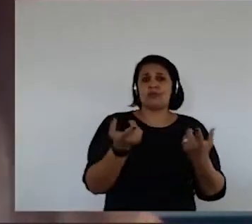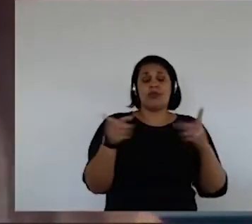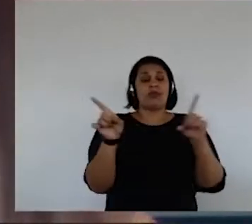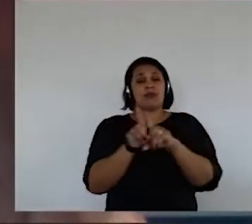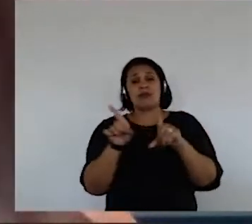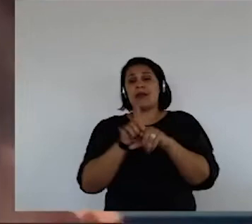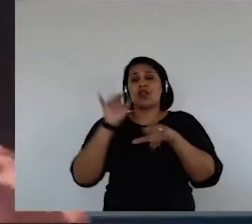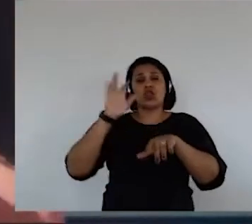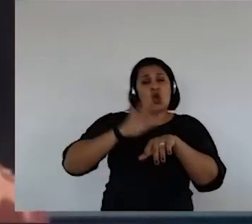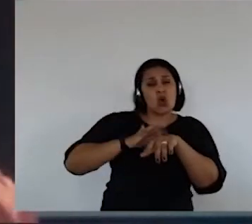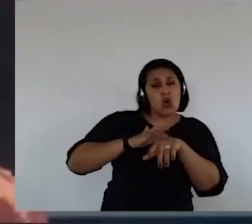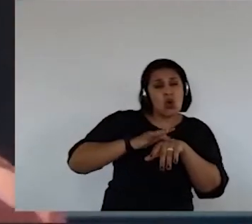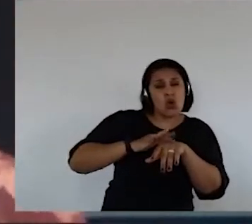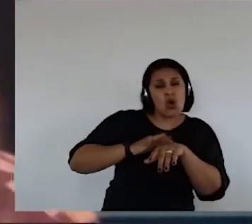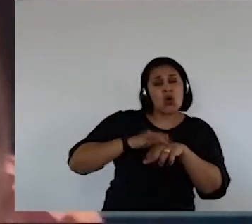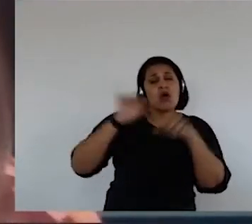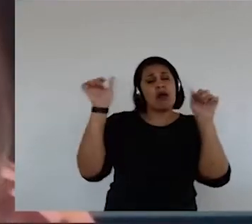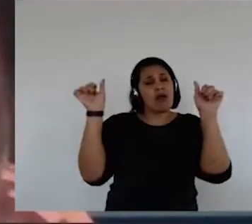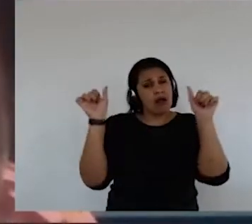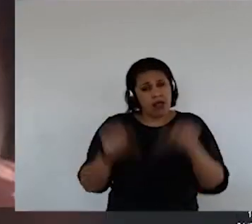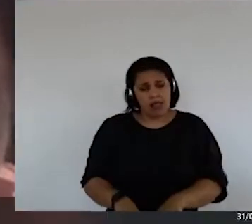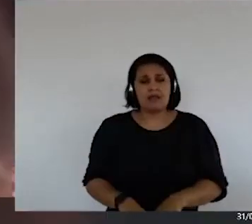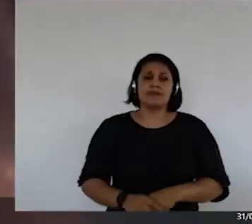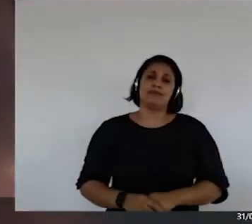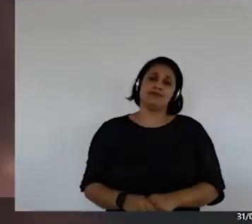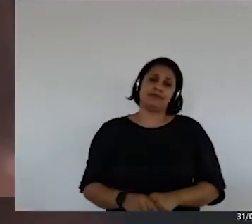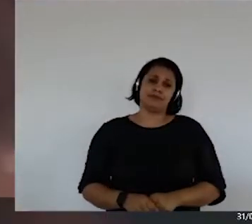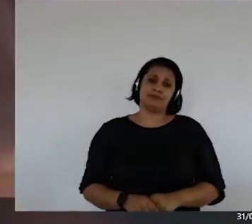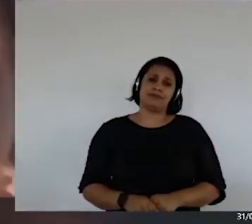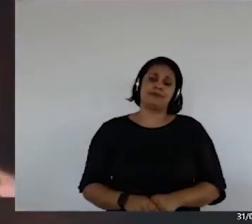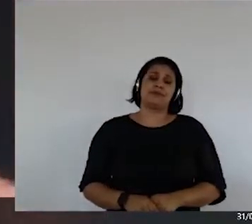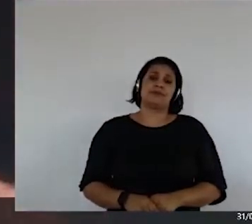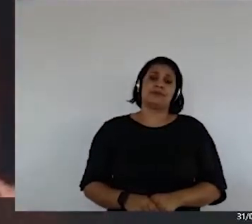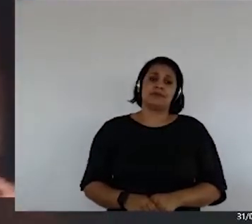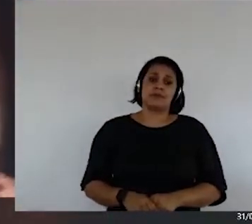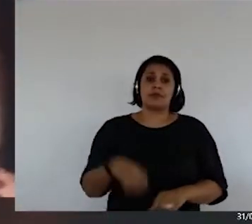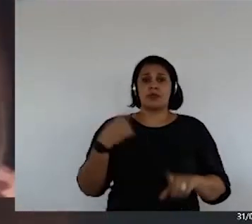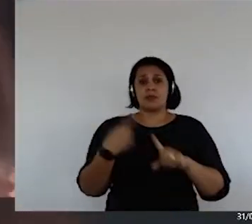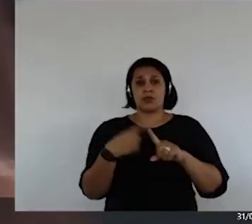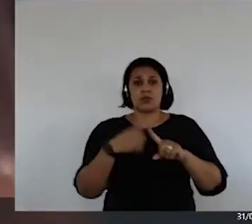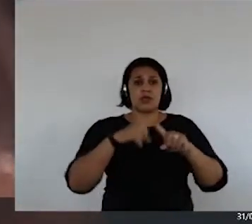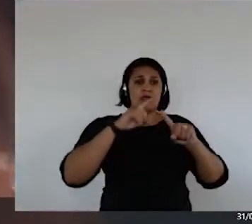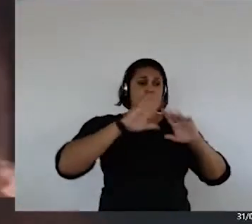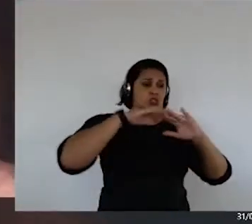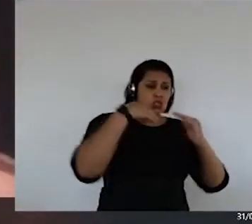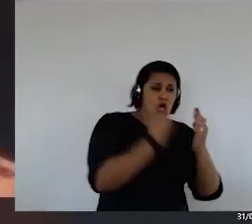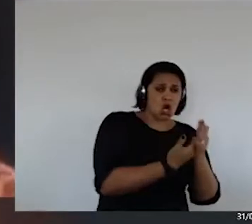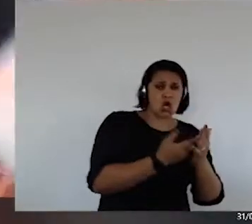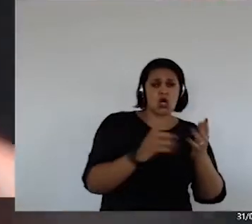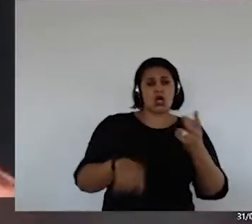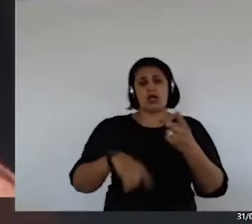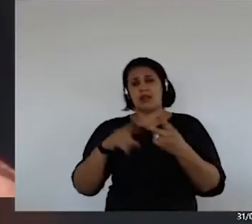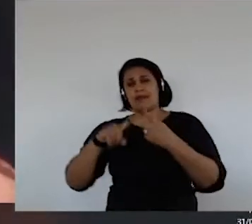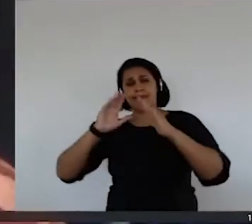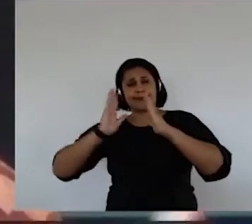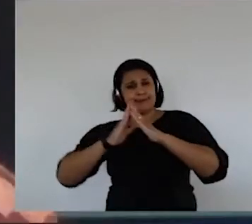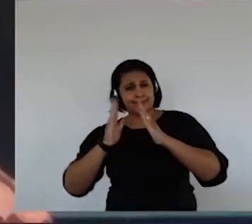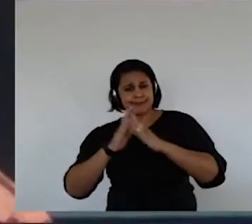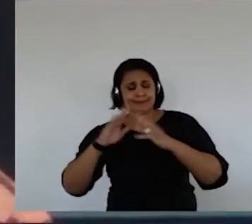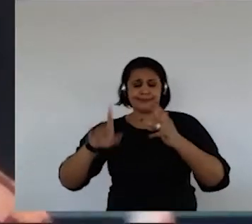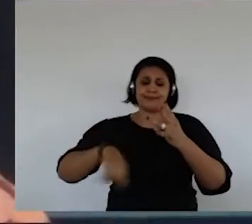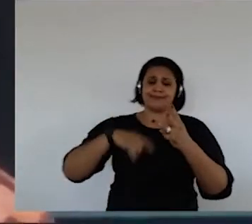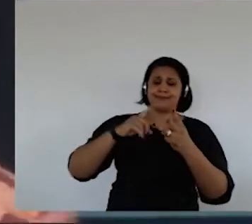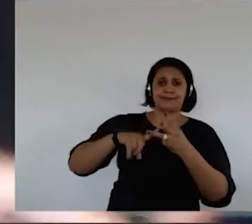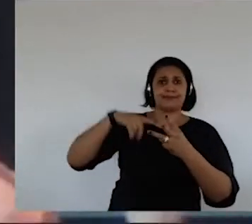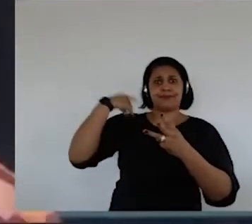adoecendo, como é efetivamente cuidar de homeschooling, cuidar da escola, cuidar da casa e